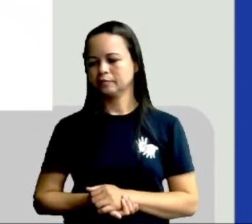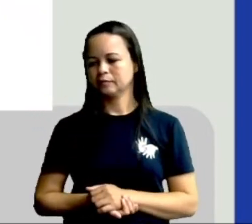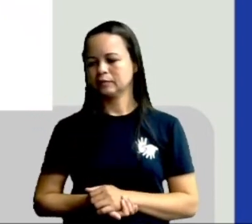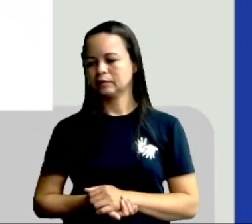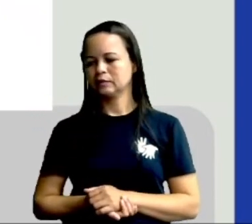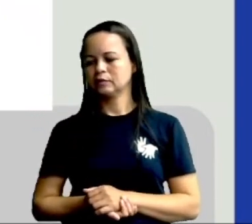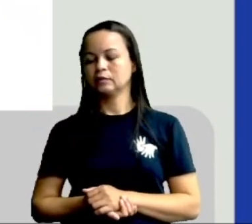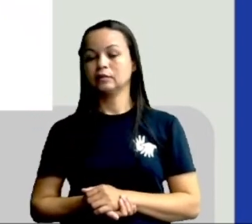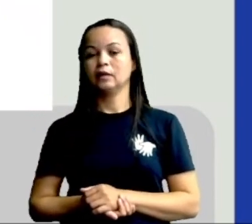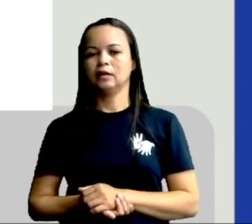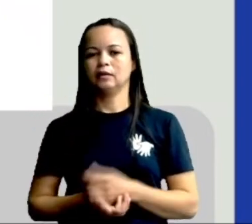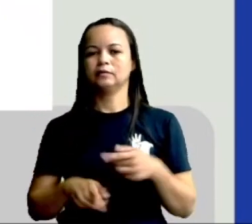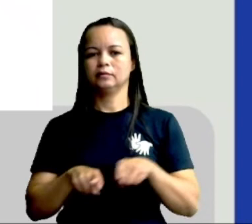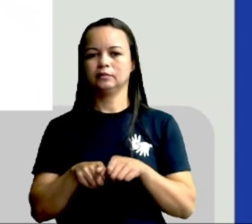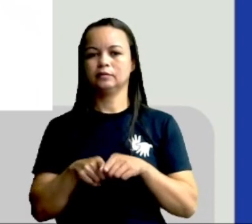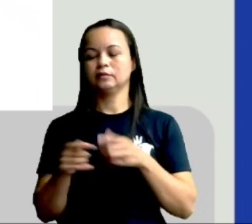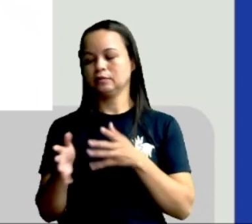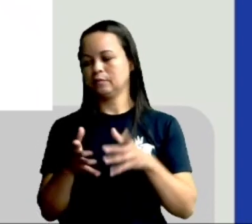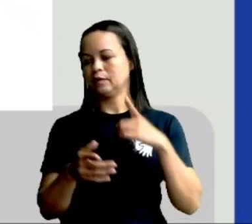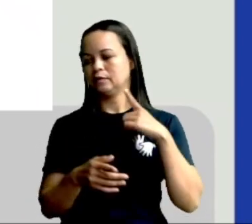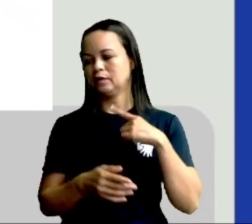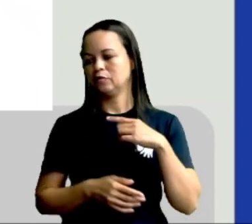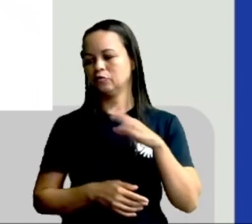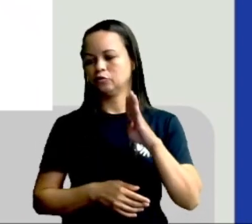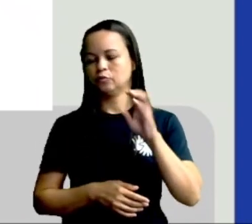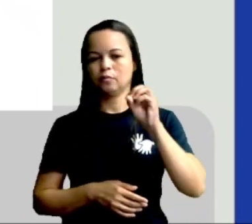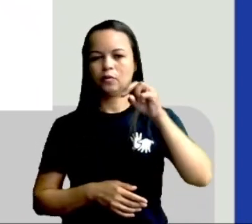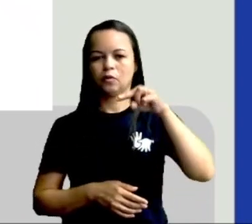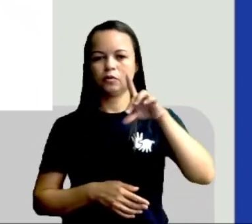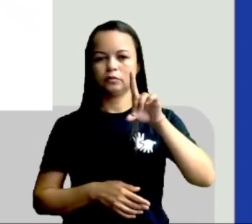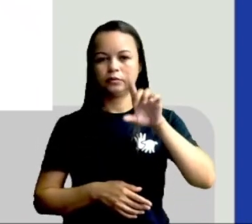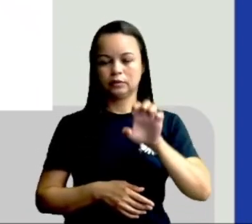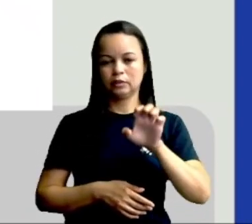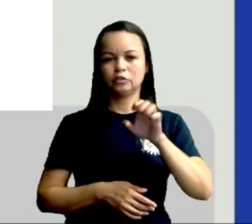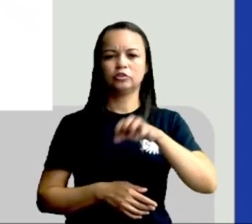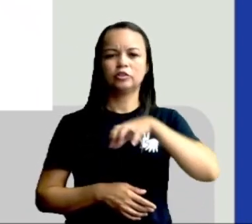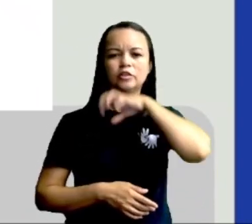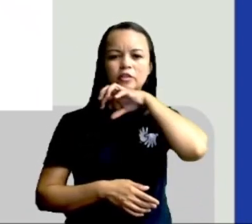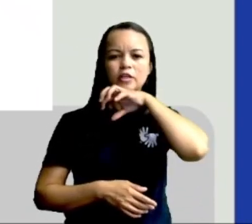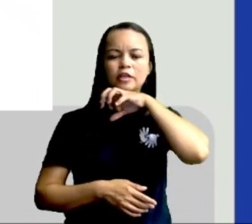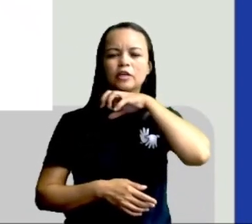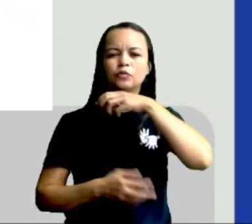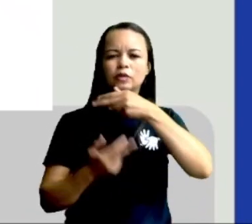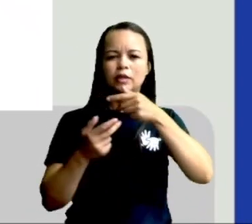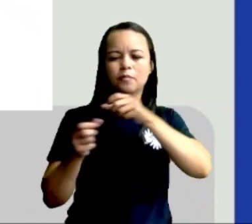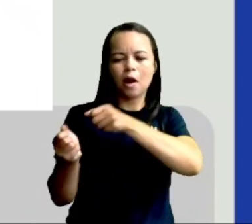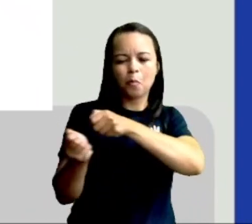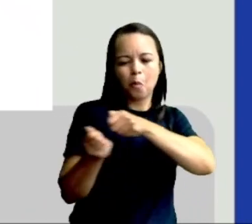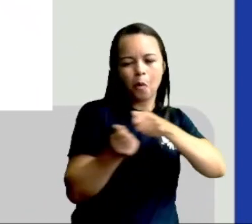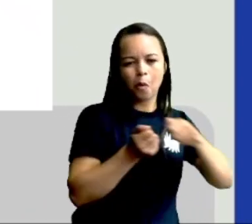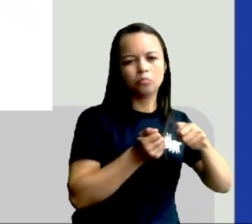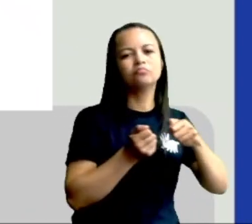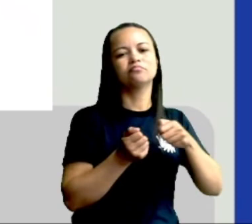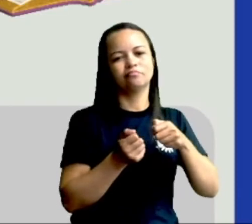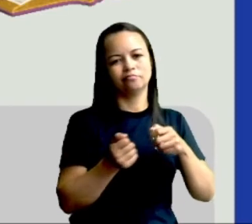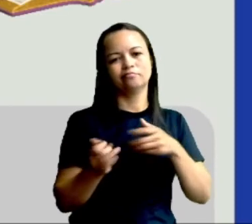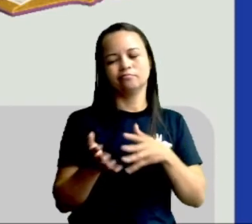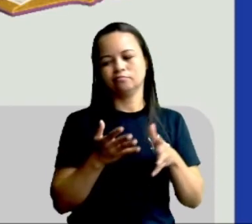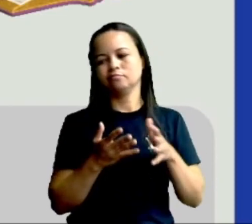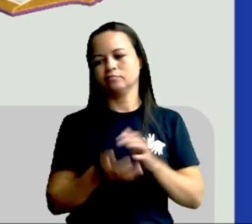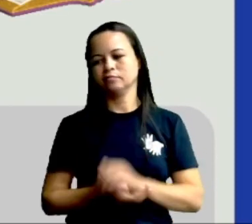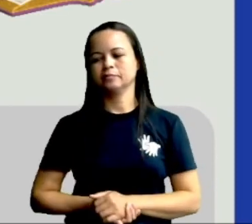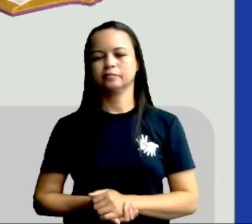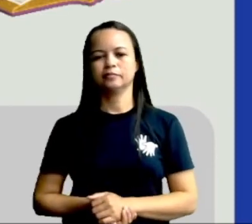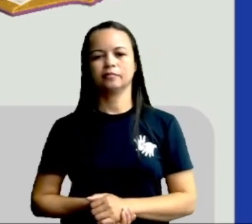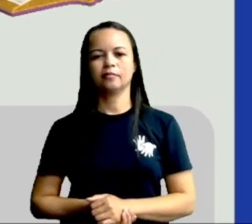Surgiram os primeiros bondes também puxados por animais e também até aqueles bondes que iam pelas linhas, né? Que passavam pelo meio da